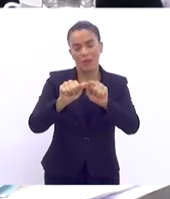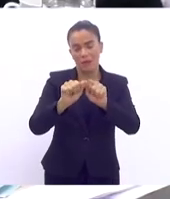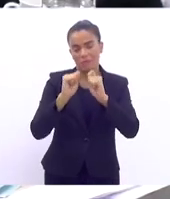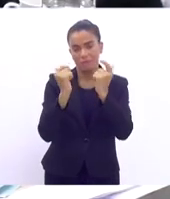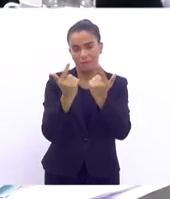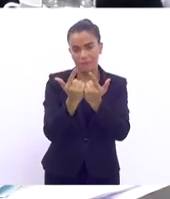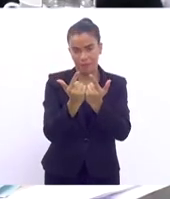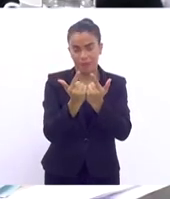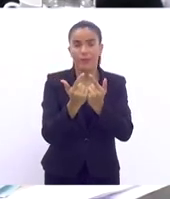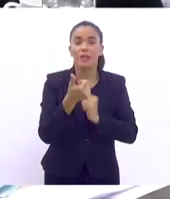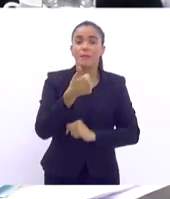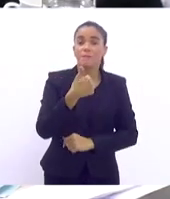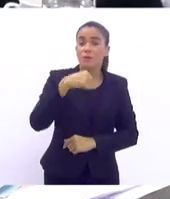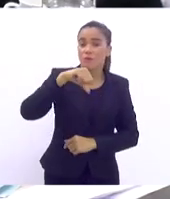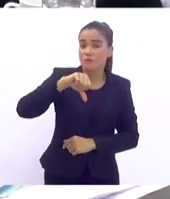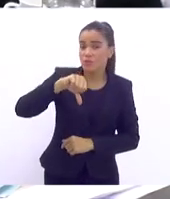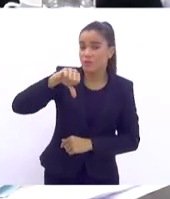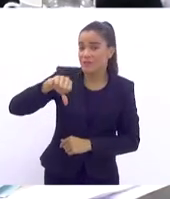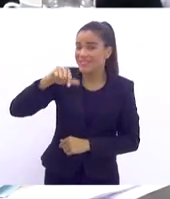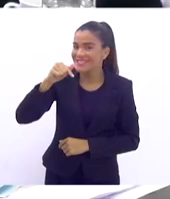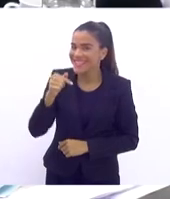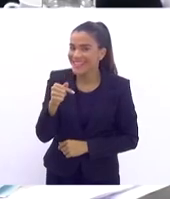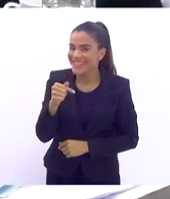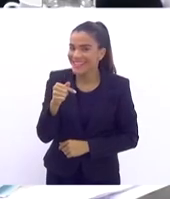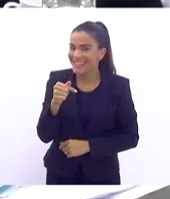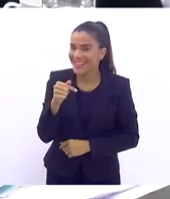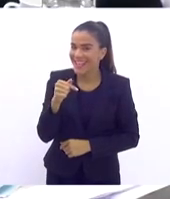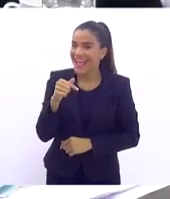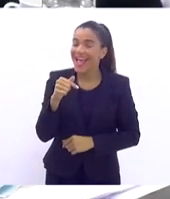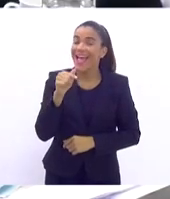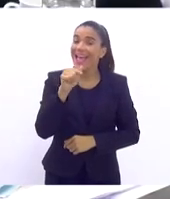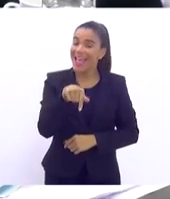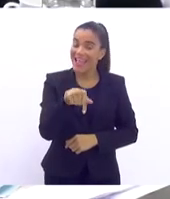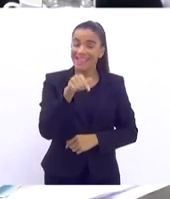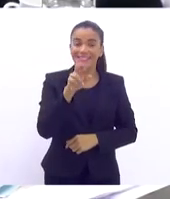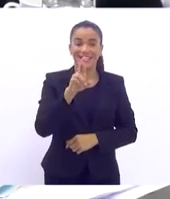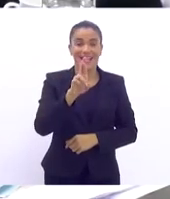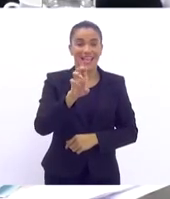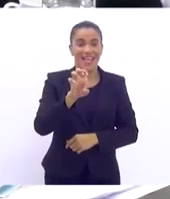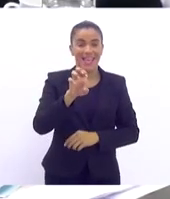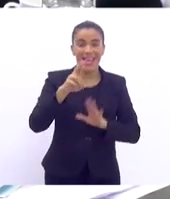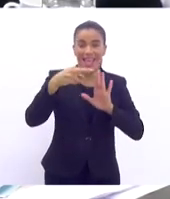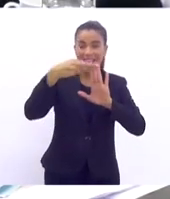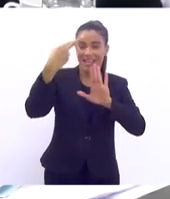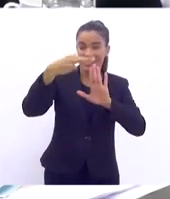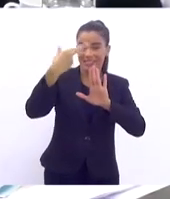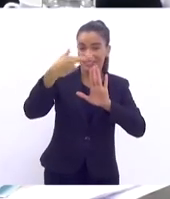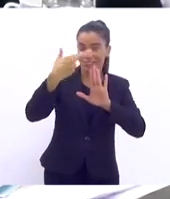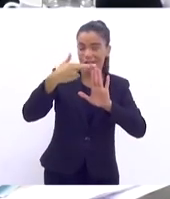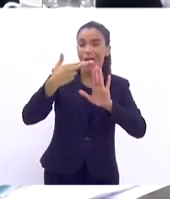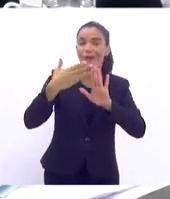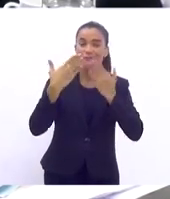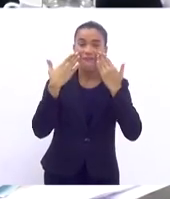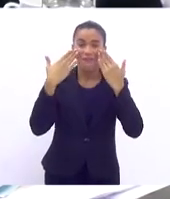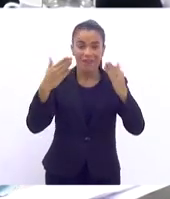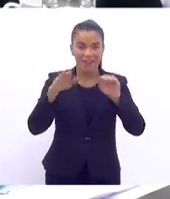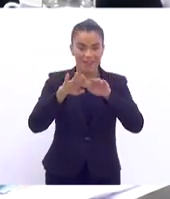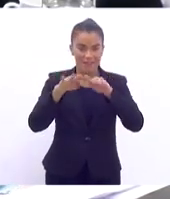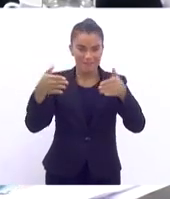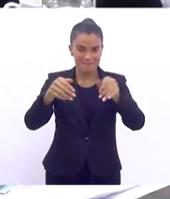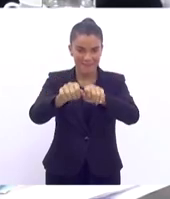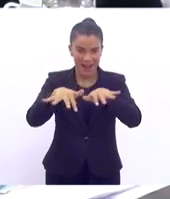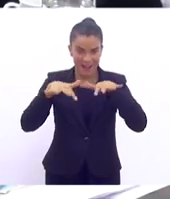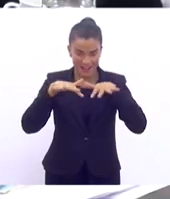número 810 1997 vejam bem a resolução que trata das diferentes parlamentares é de 97